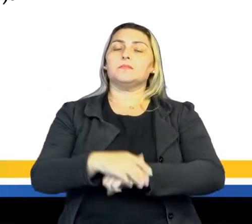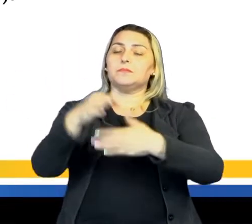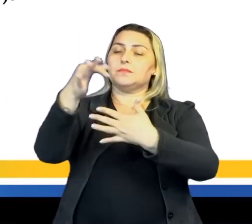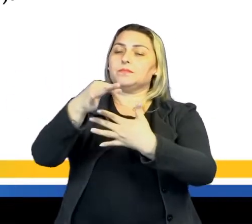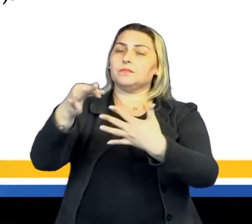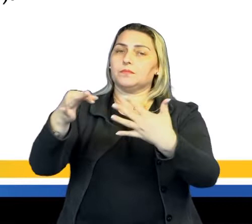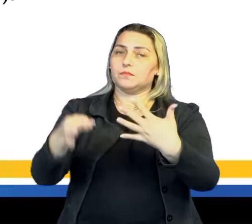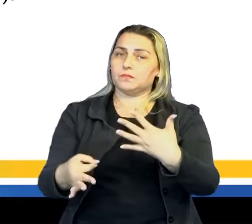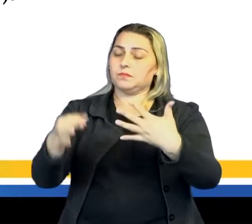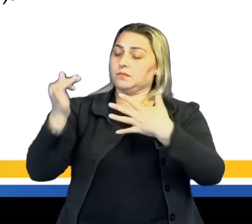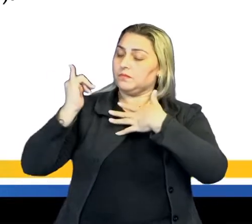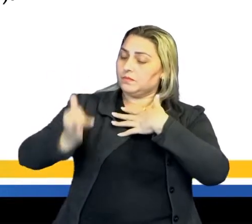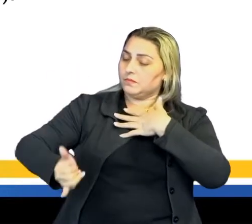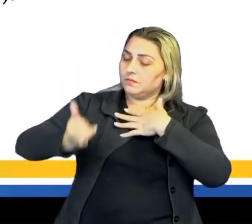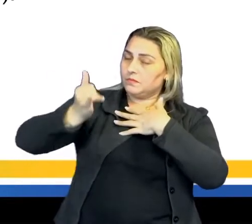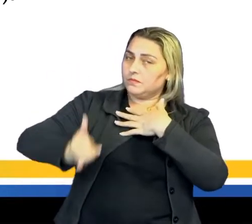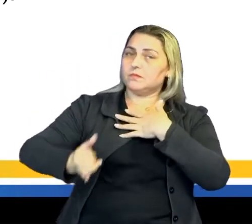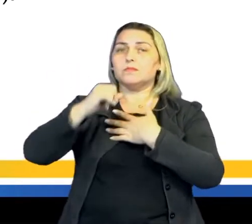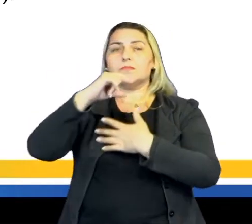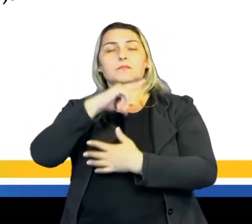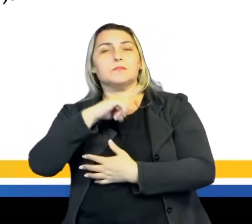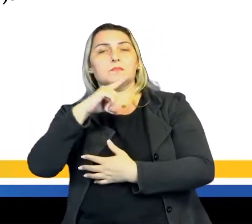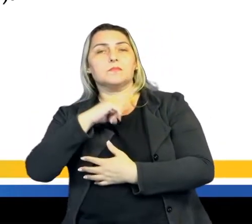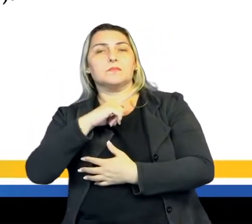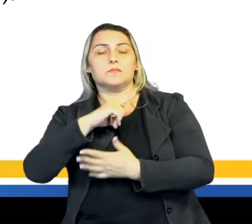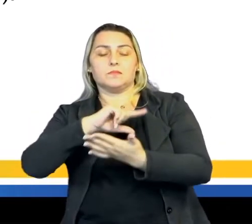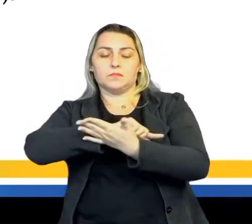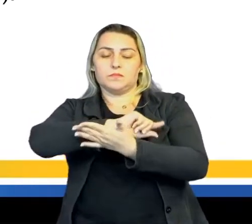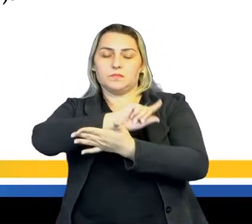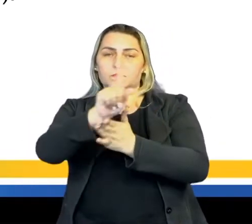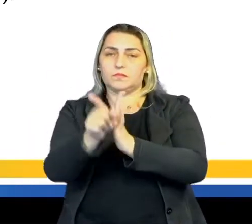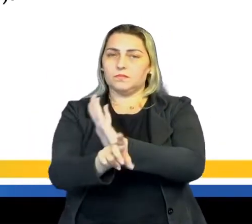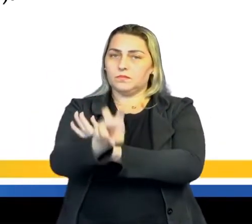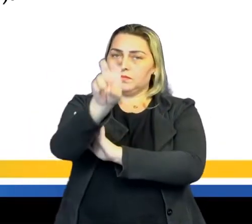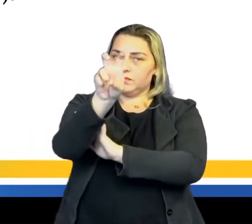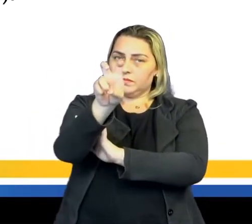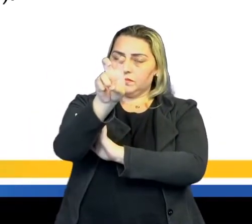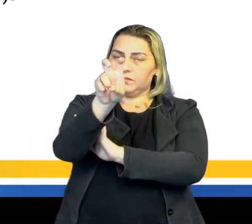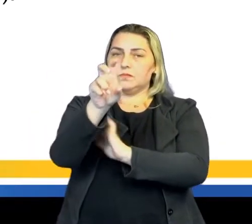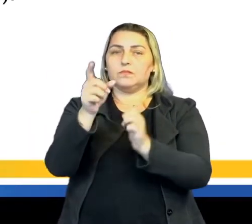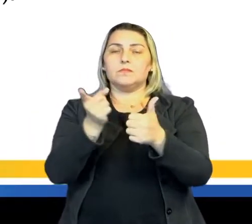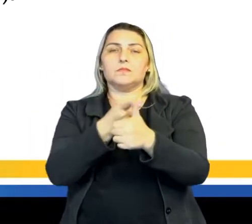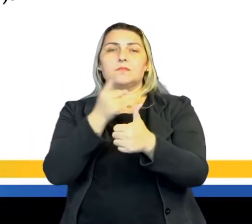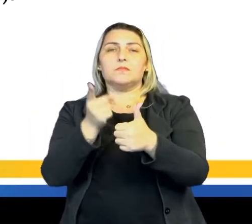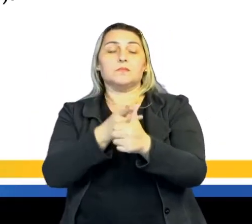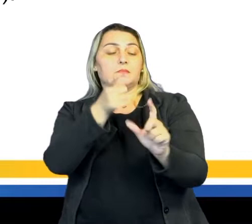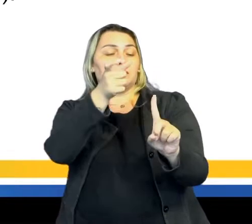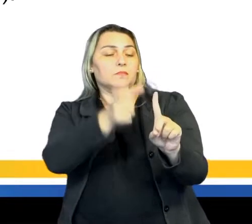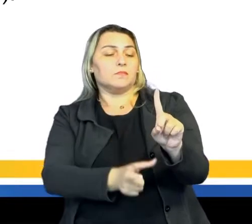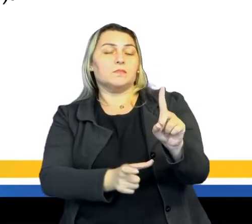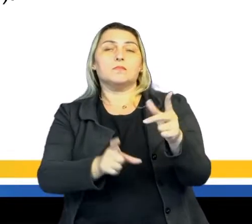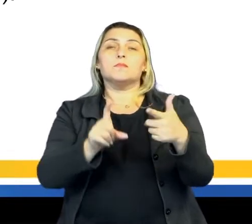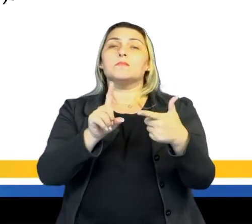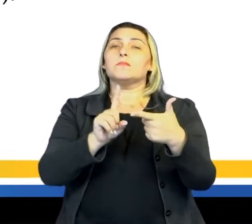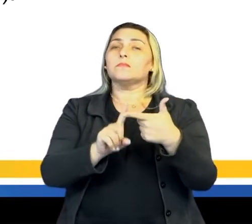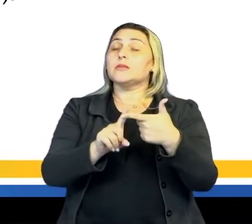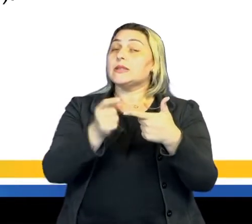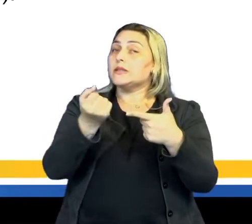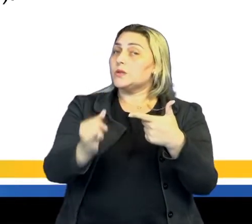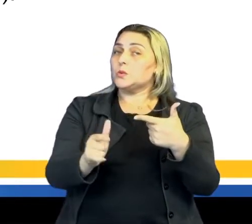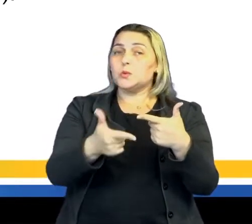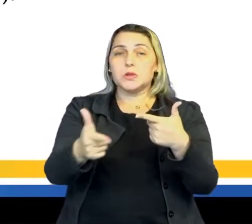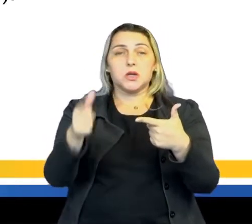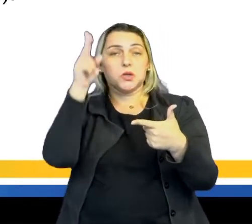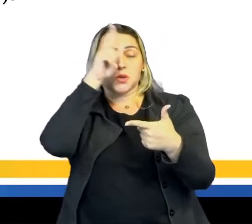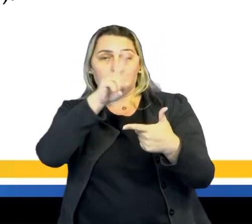Elementos de uma narrativa. Então, nós temos aí, são 5 elementos, né? Nós temos o personagem, que sem ele